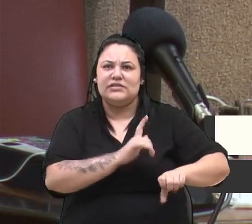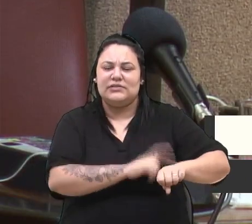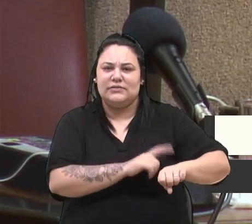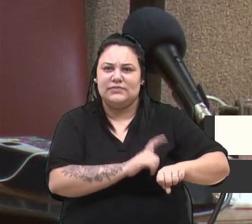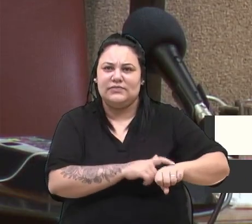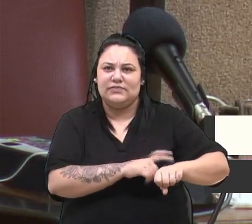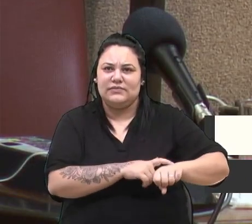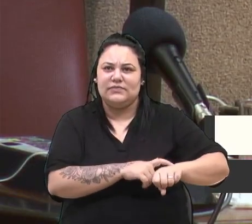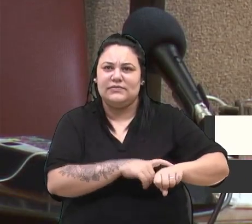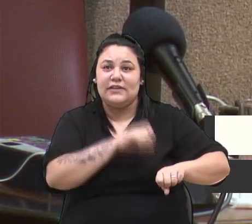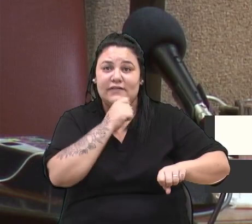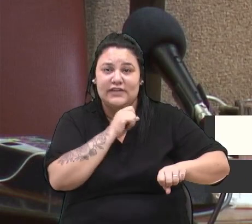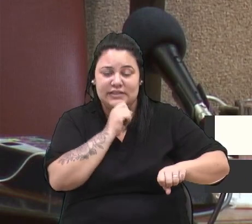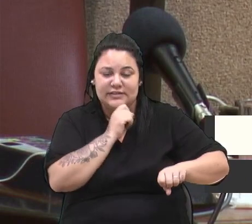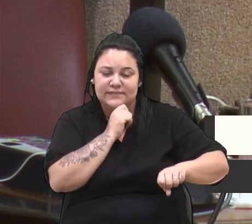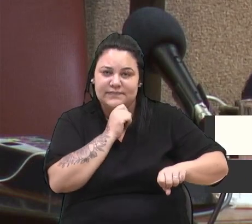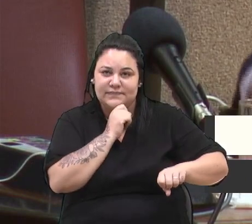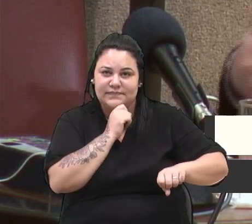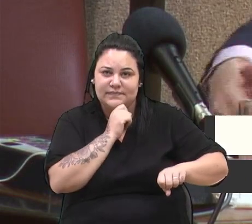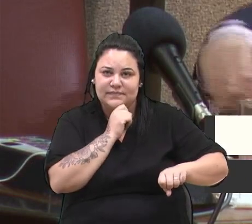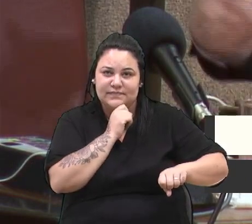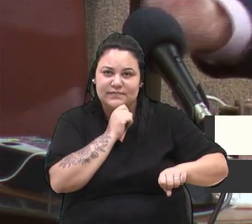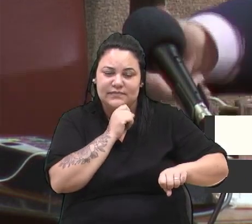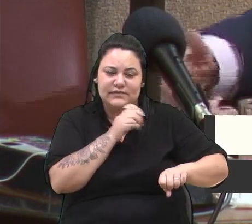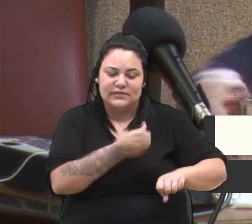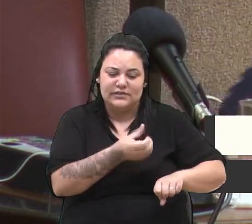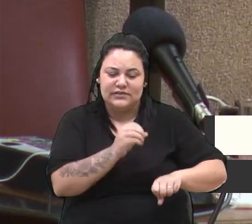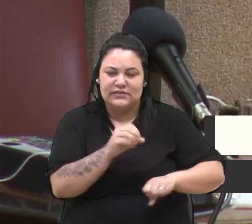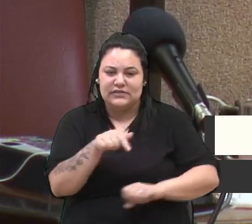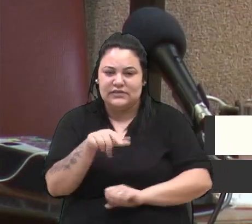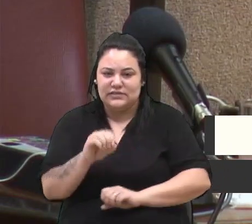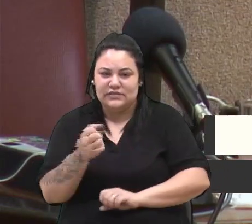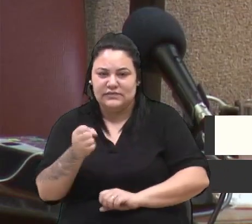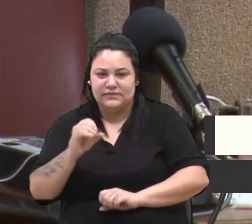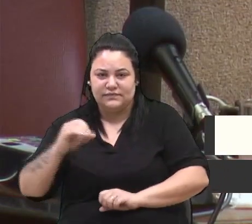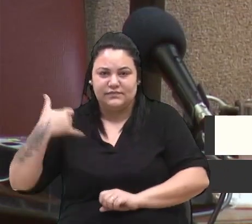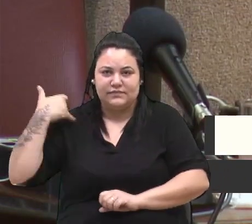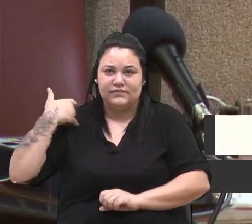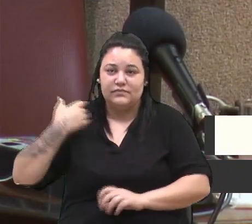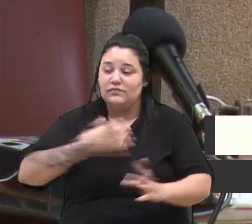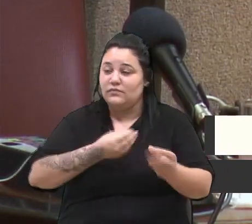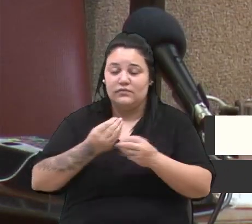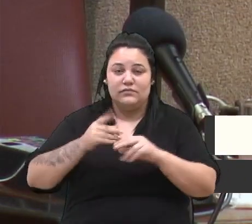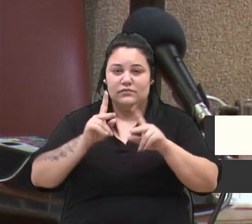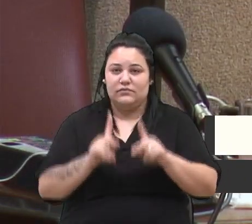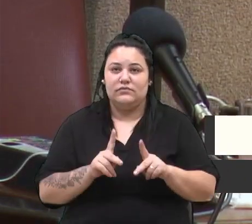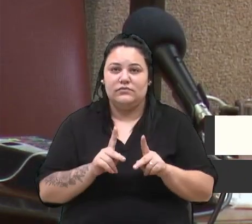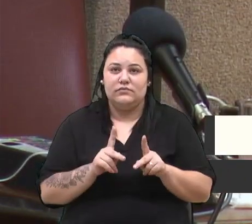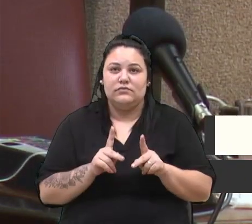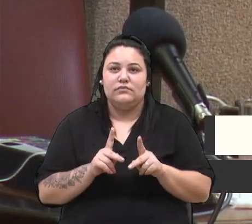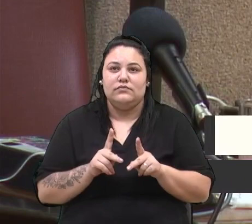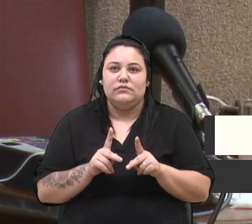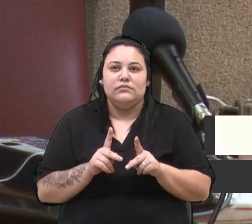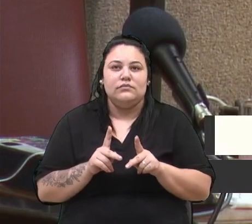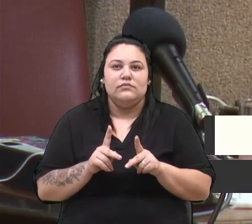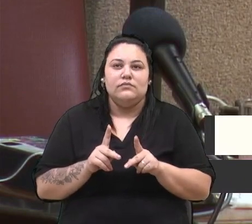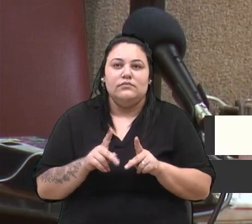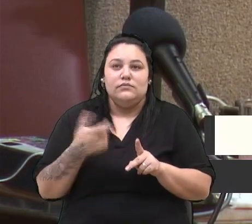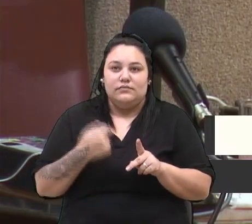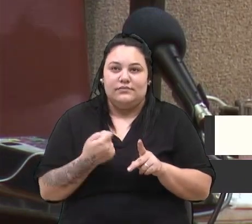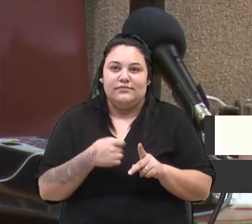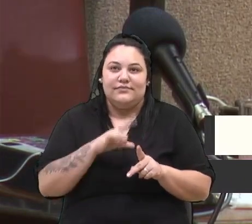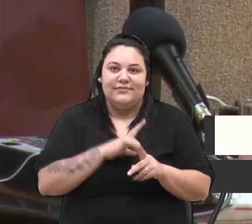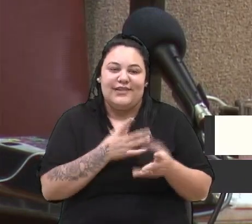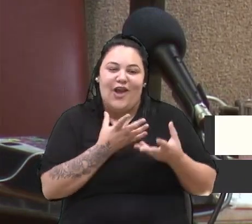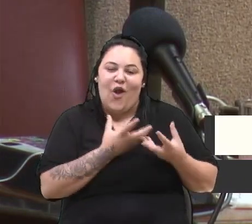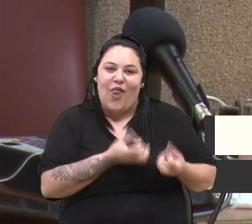na velhice, as pessoas 60, 70, 80 anos, e muitas dessas pessoas seriam acolhidas